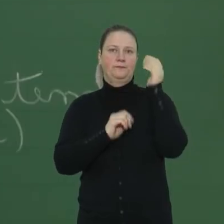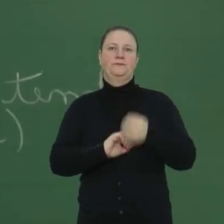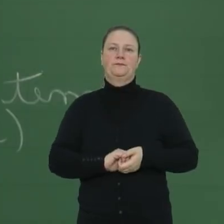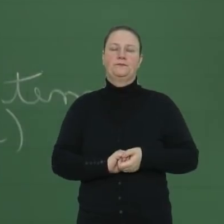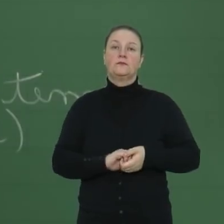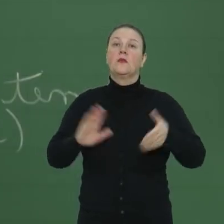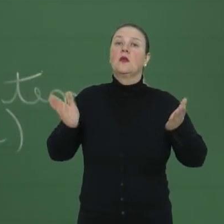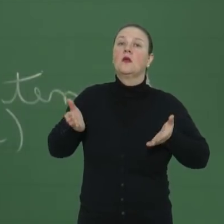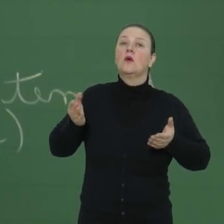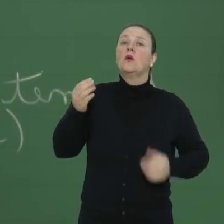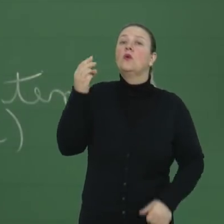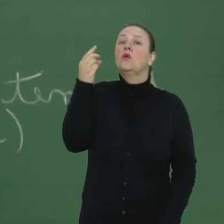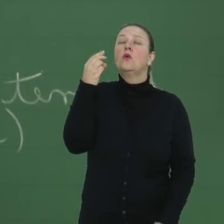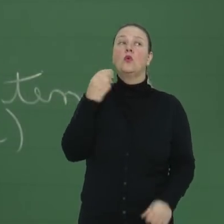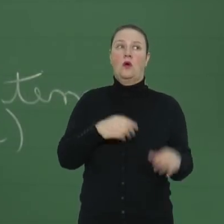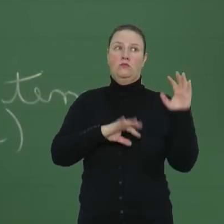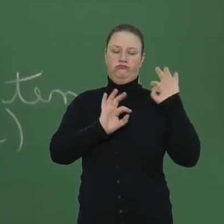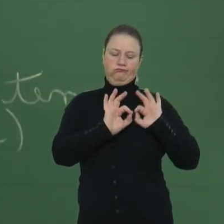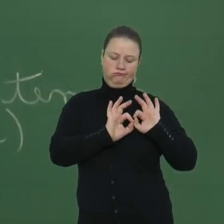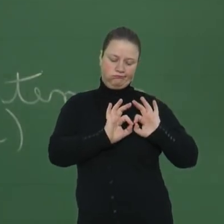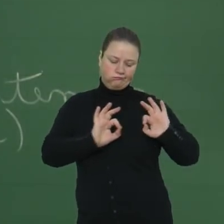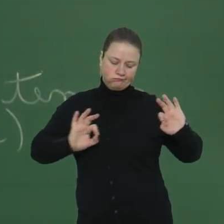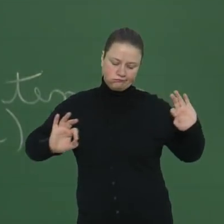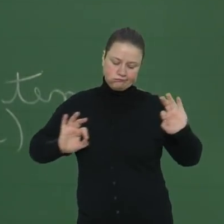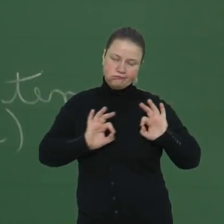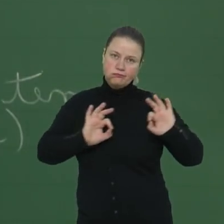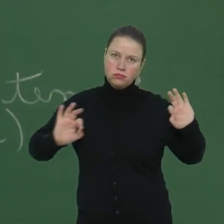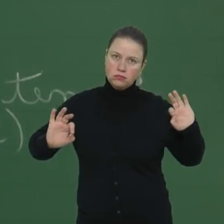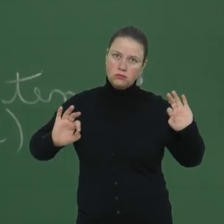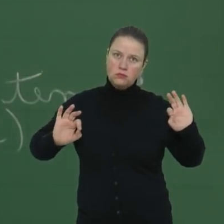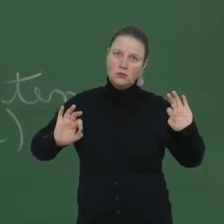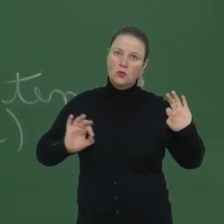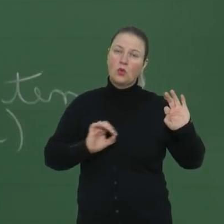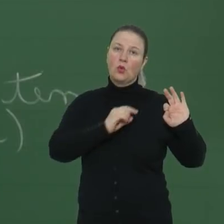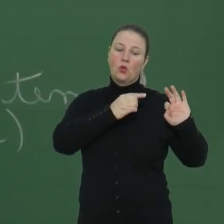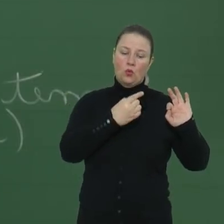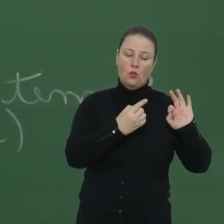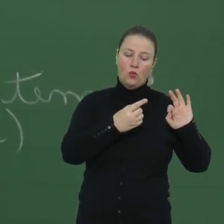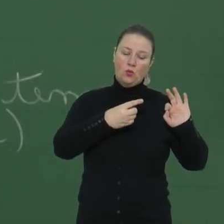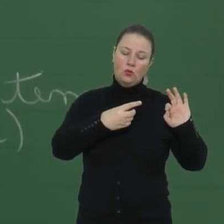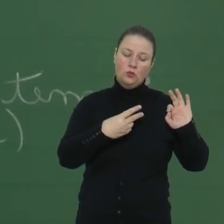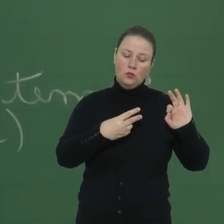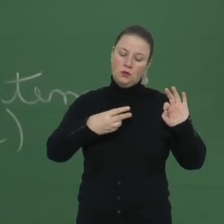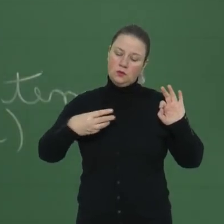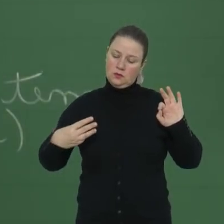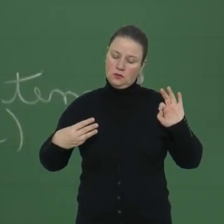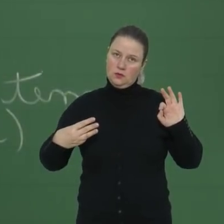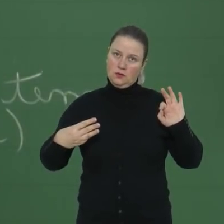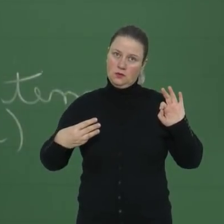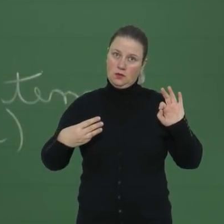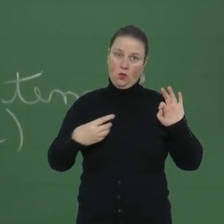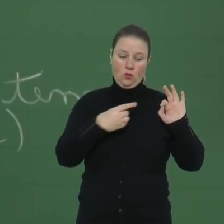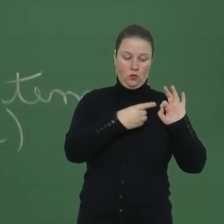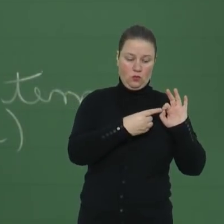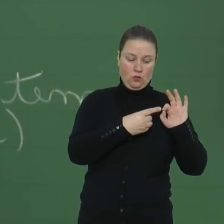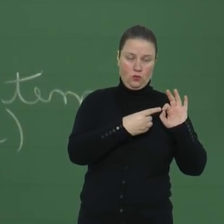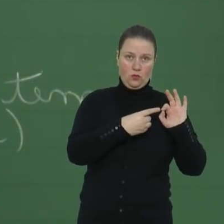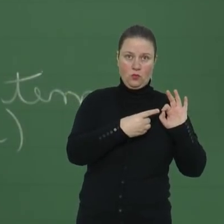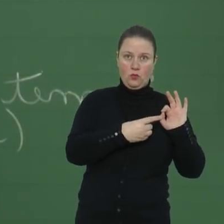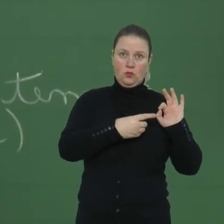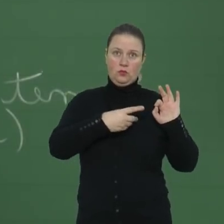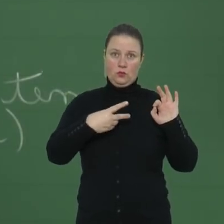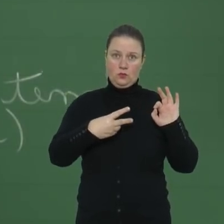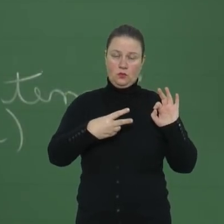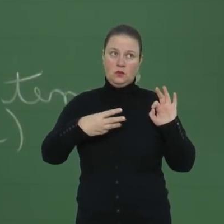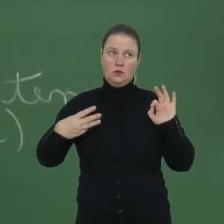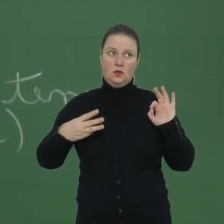2, o que aconteceu? Essas duas, cada uma delas girou mais 2. Então, eu tenho 4. Então, passei do 3, fui para quem? Fui para